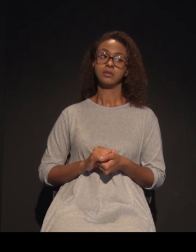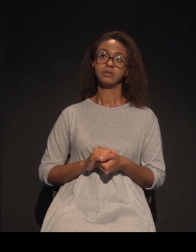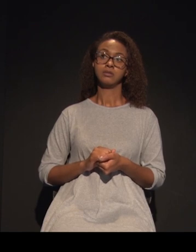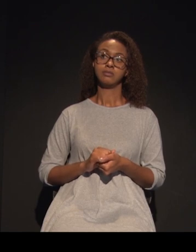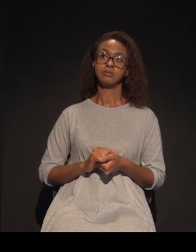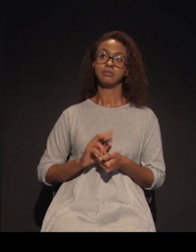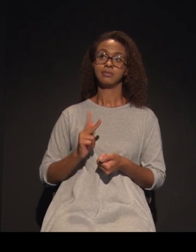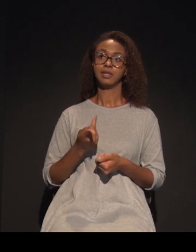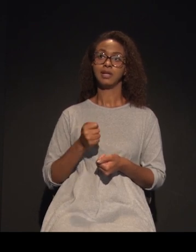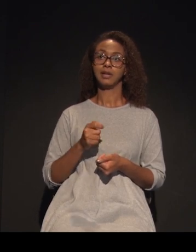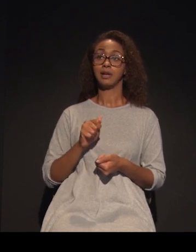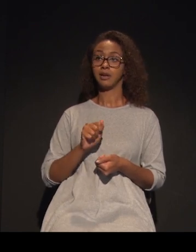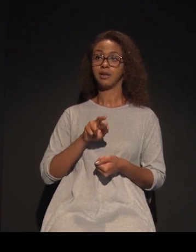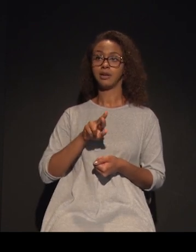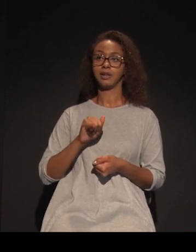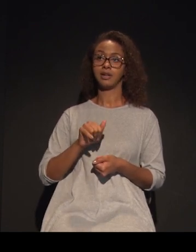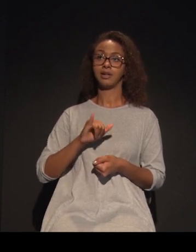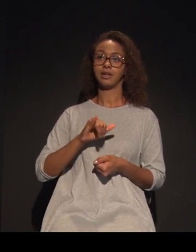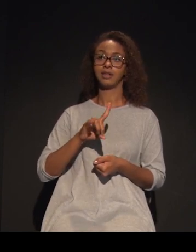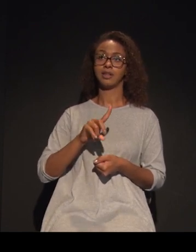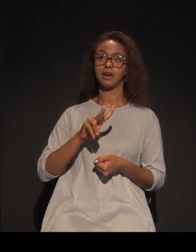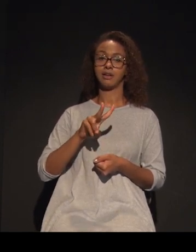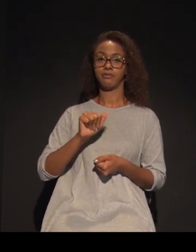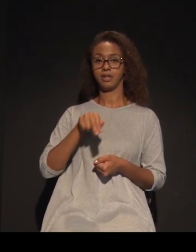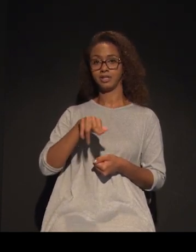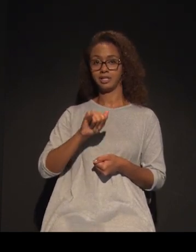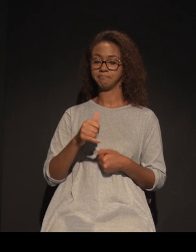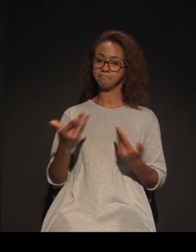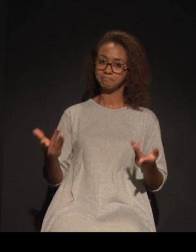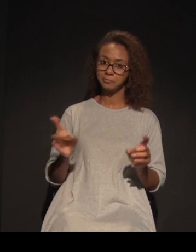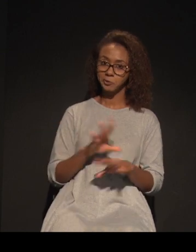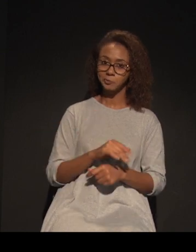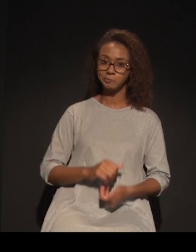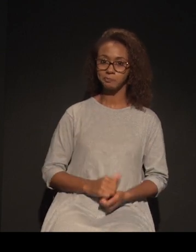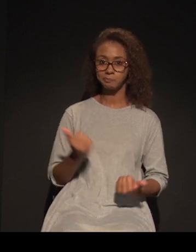farei davani é isso